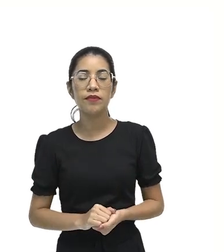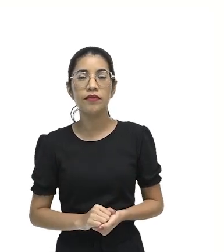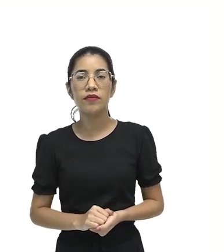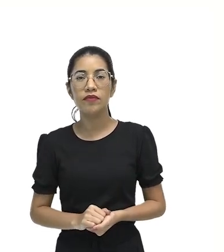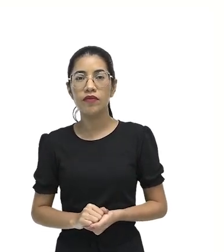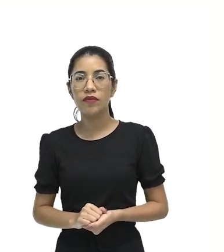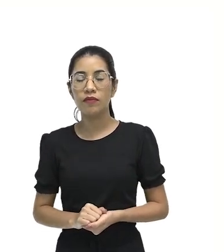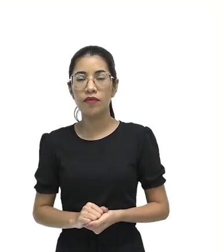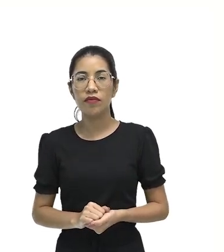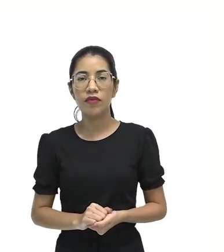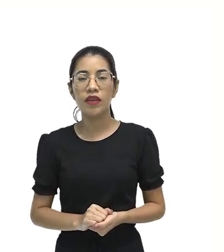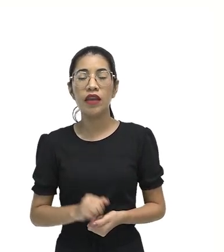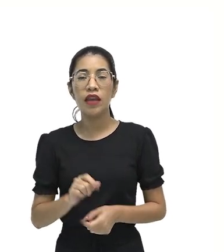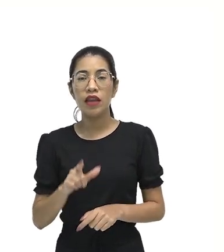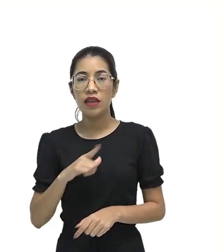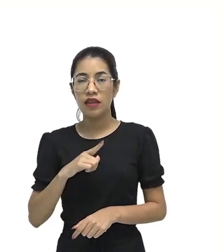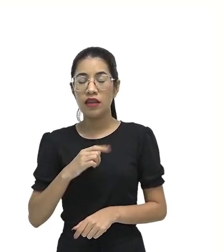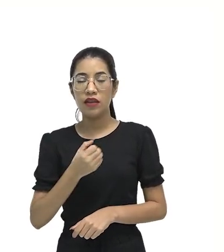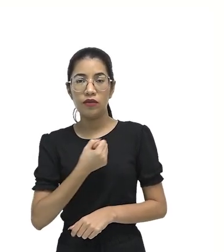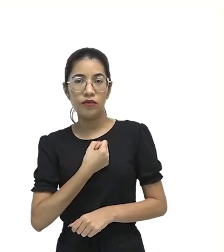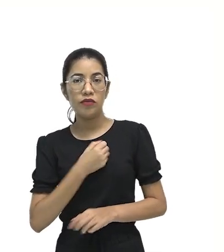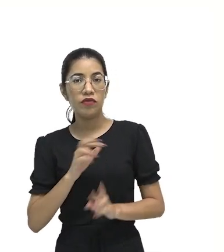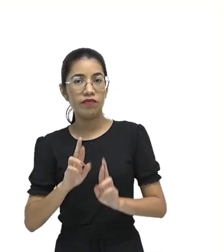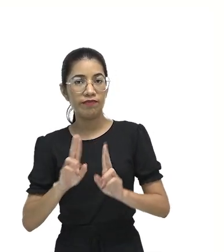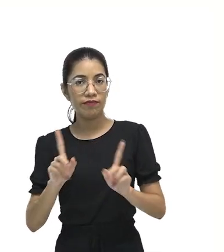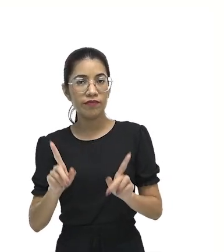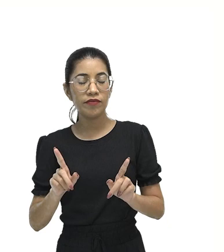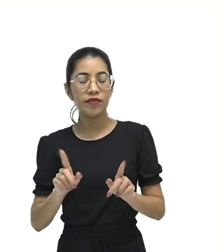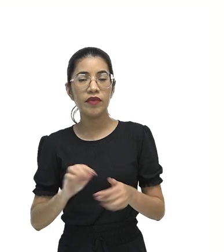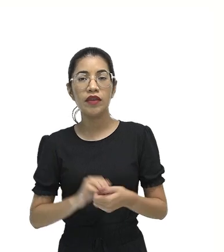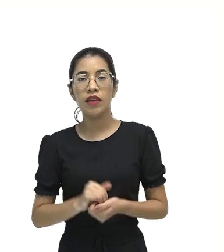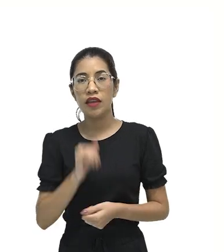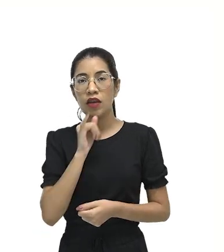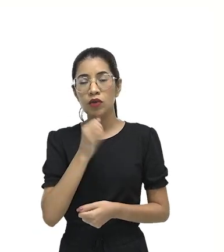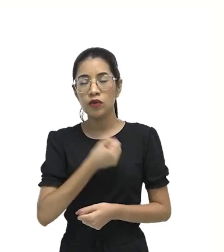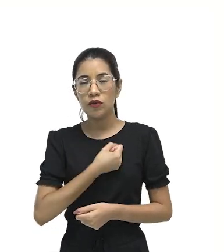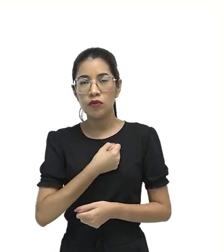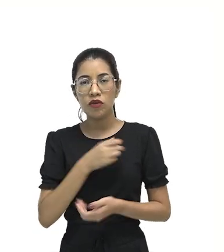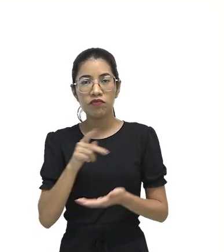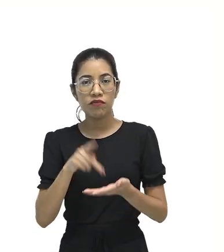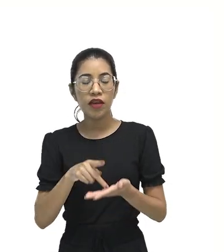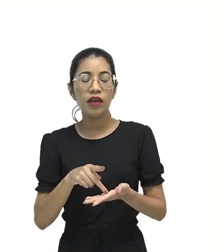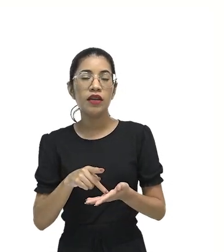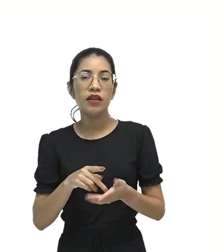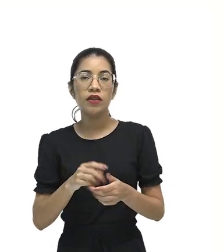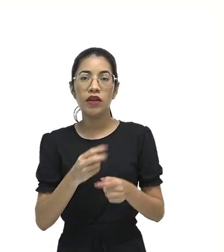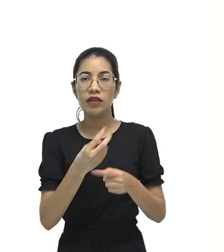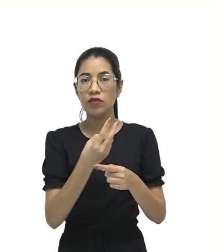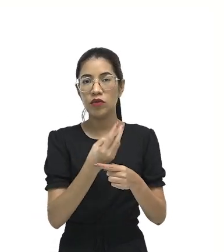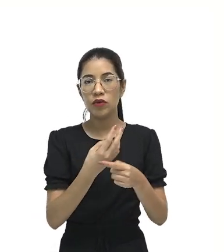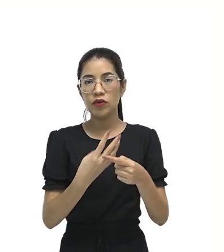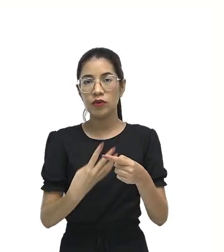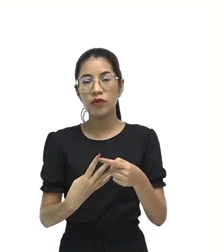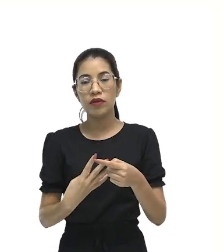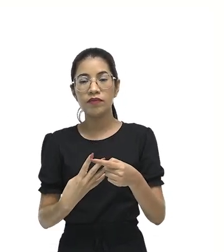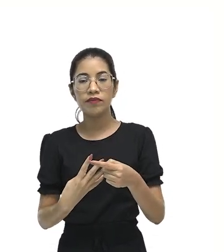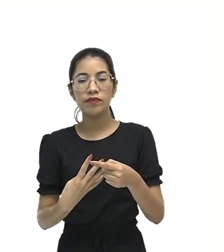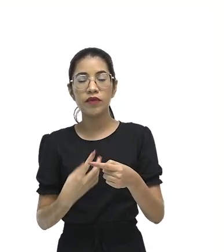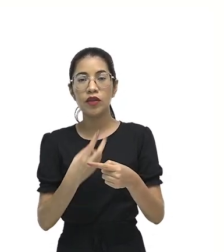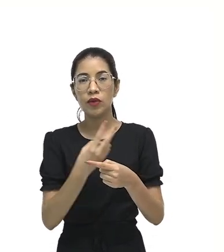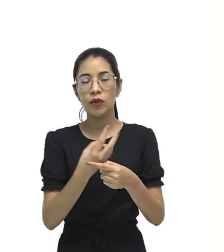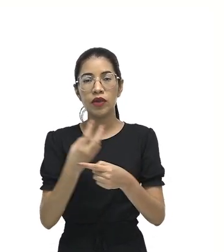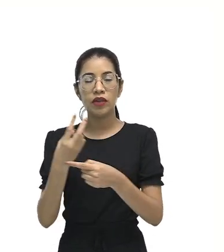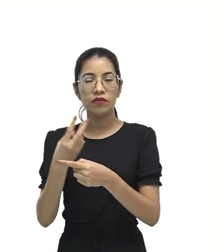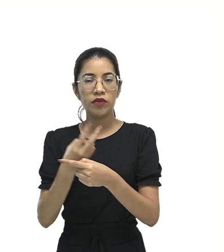ter números diferentes, tá? Números que eu me refiro numeral mesmo, né? Aqui é 2, aqui é 4. Então isso